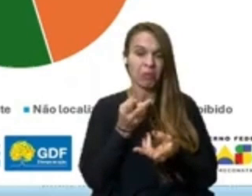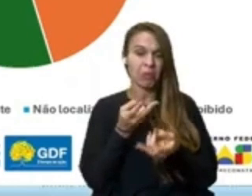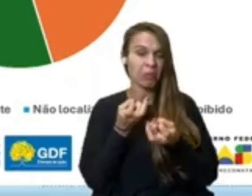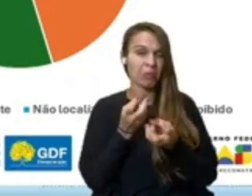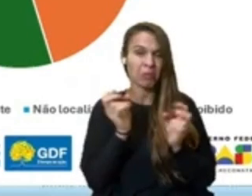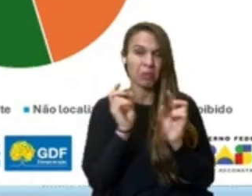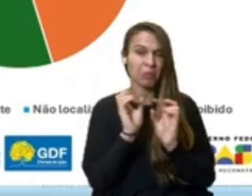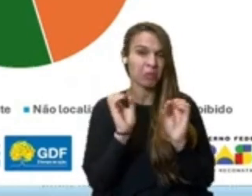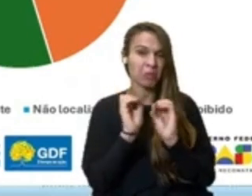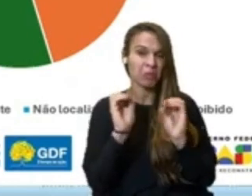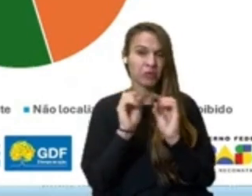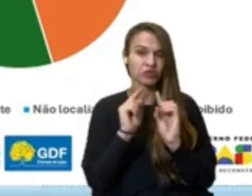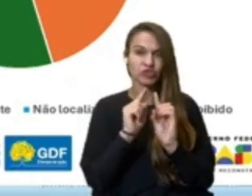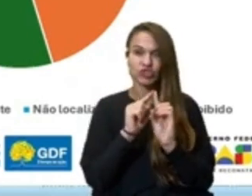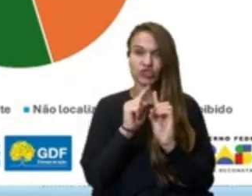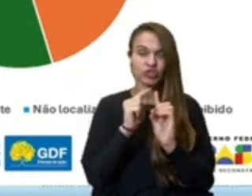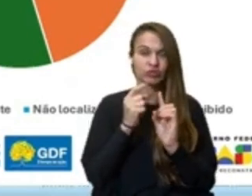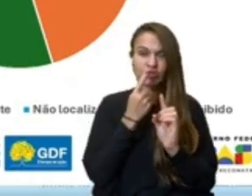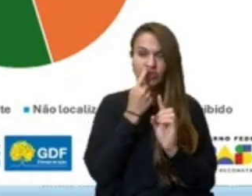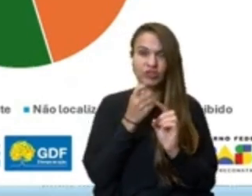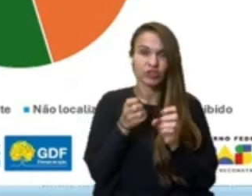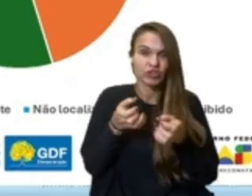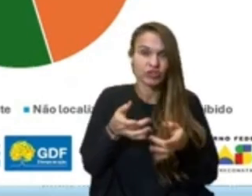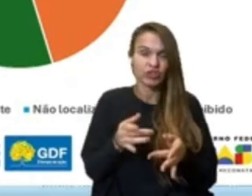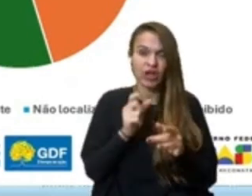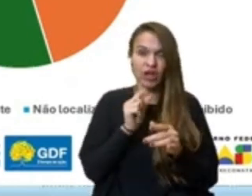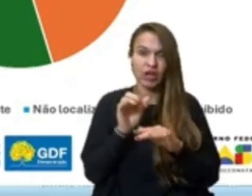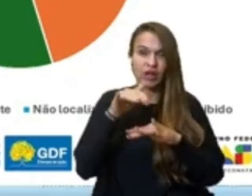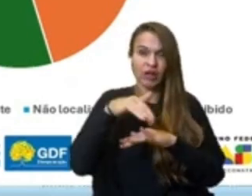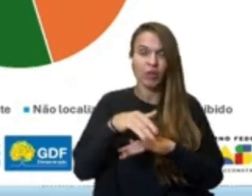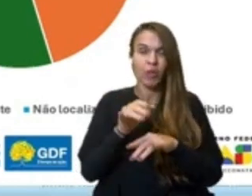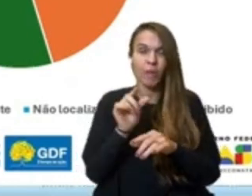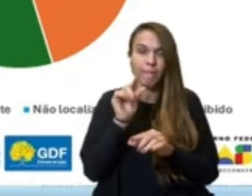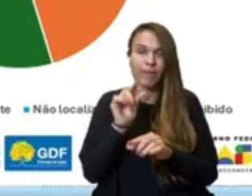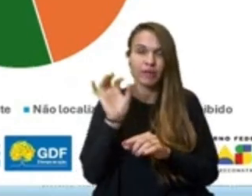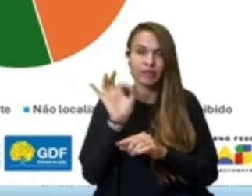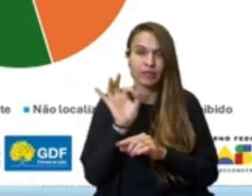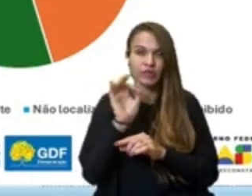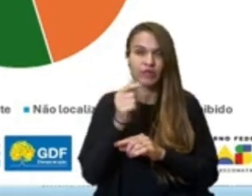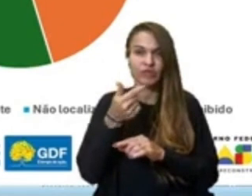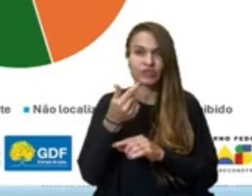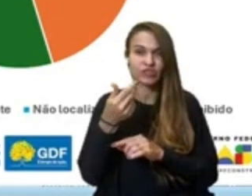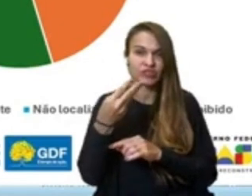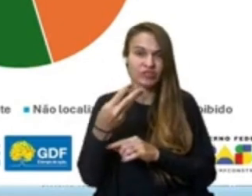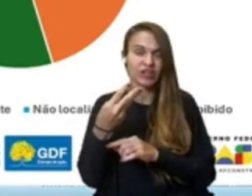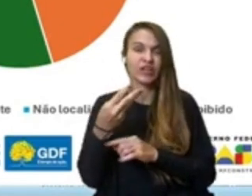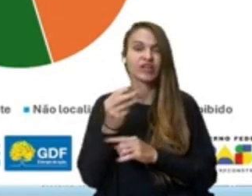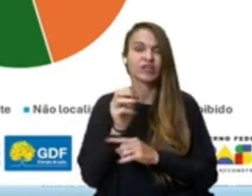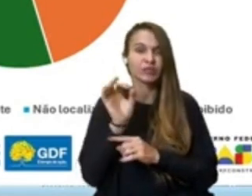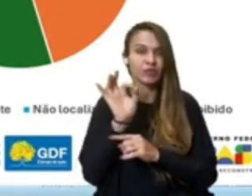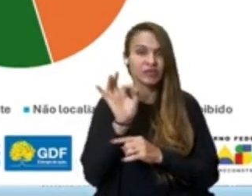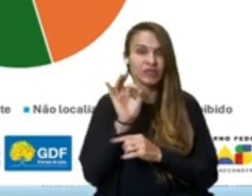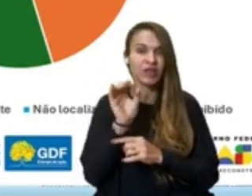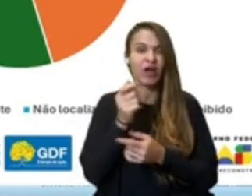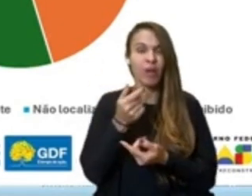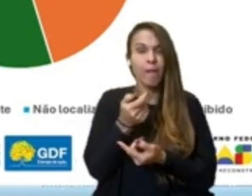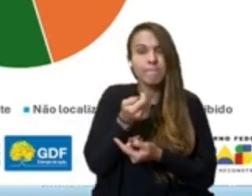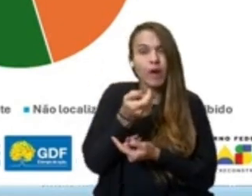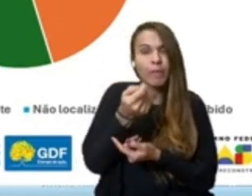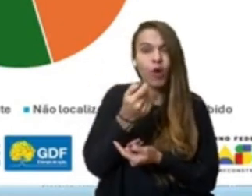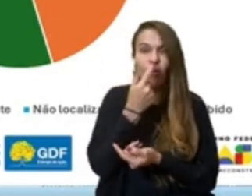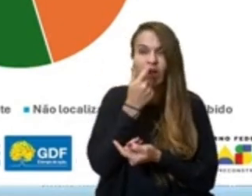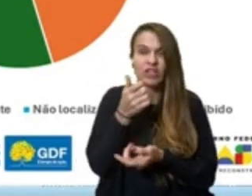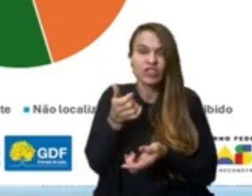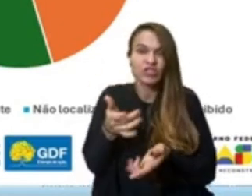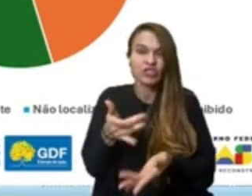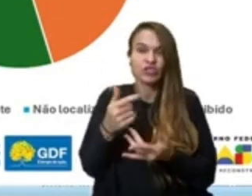lixo na nascente. Um pequeno percentual, 23%, pouco lixo, geralmente uma garrafa plástica, um sapato,